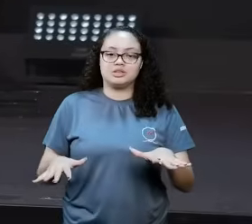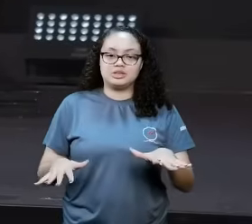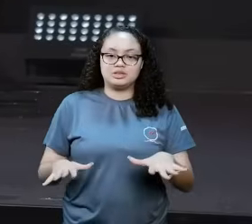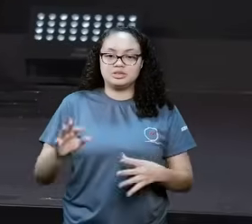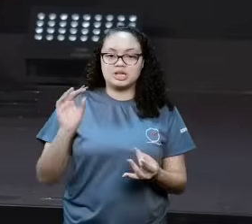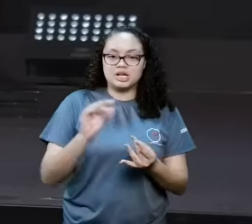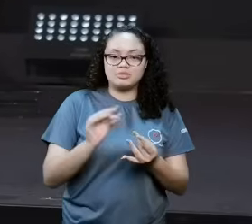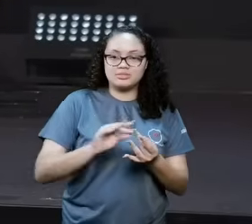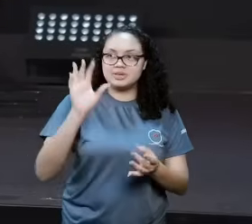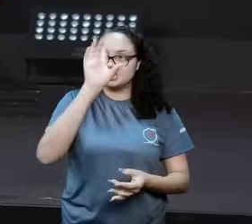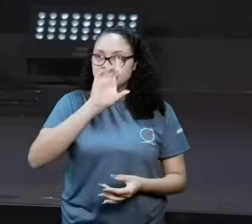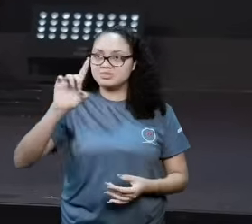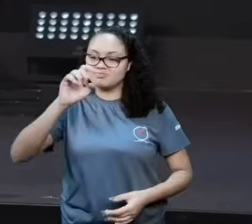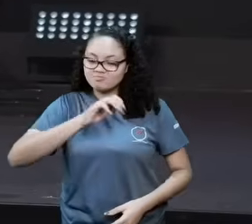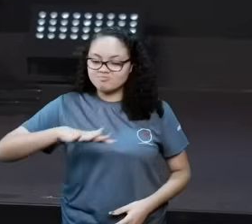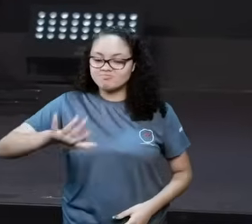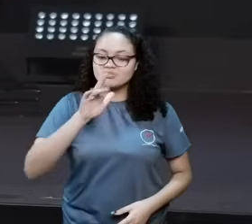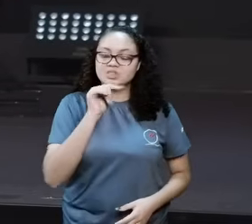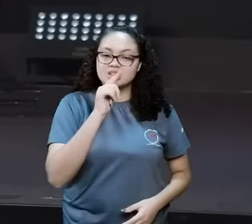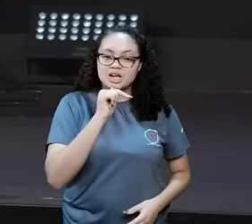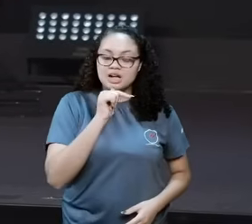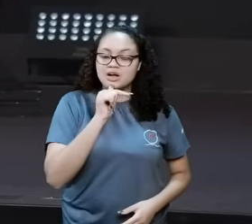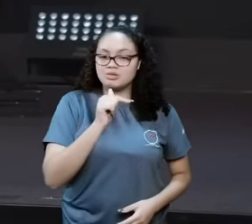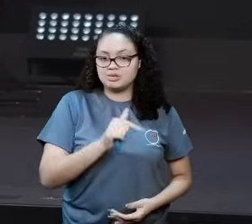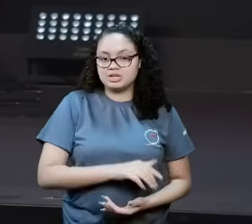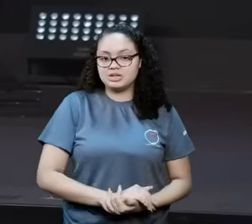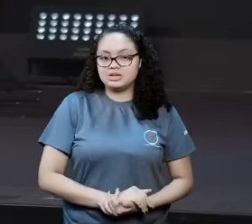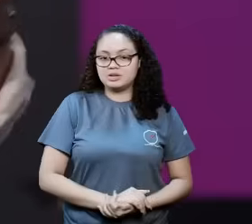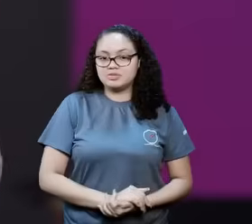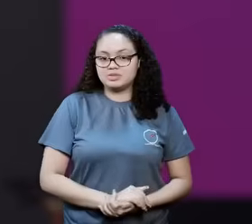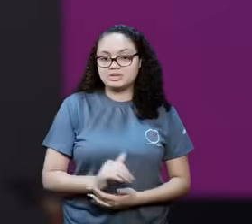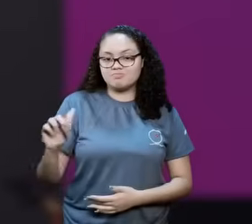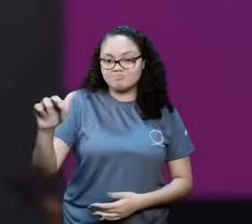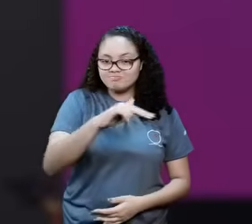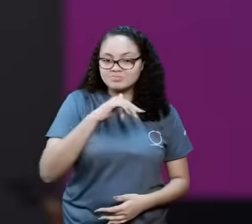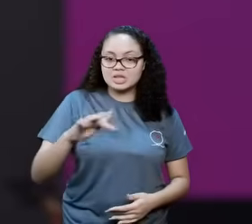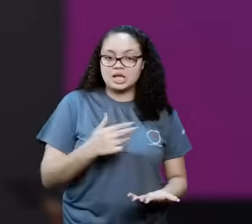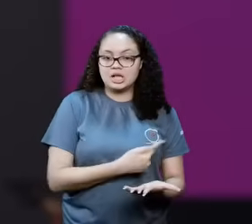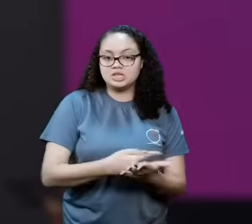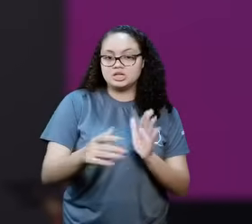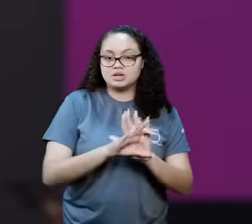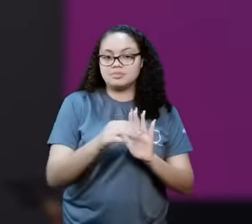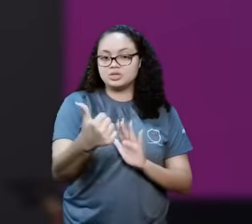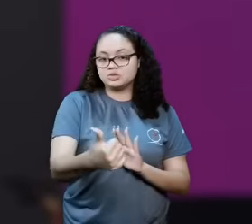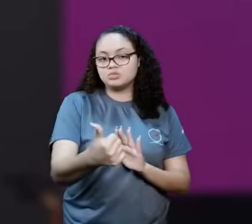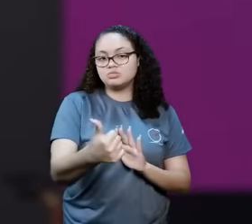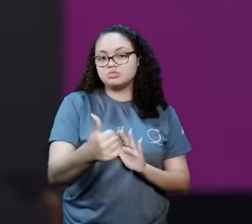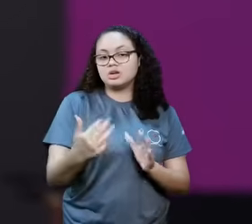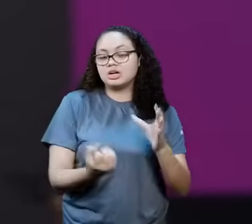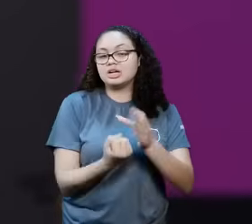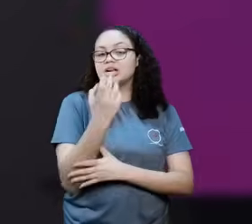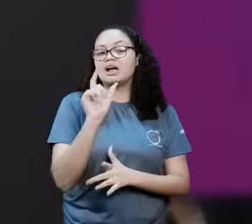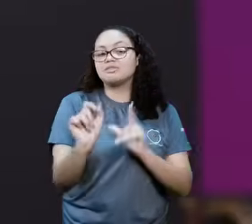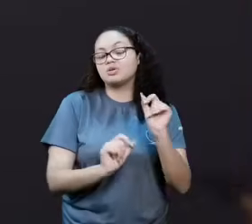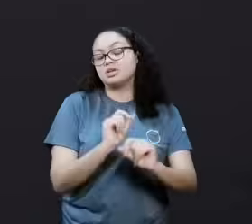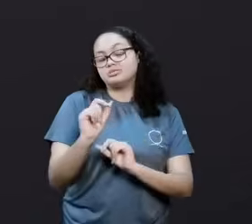Espírito de Deus se movia sobre a face das águas, ok. E enquanto ele se movia, Gênesis 1, o que ele criava?